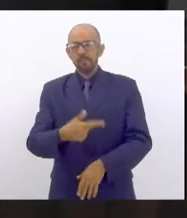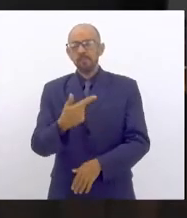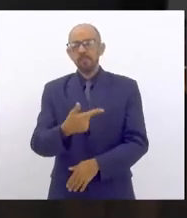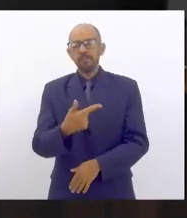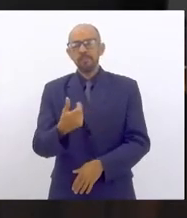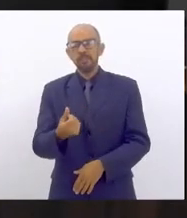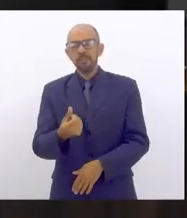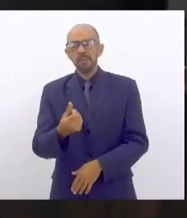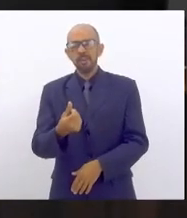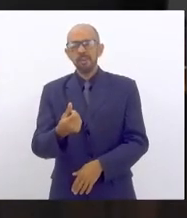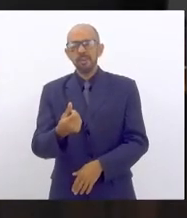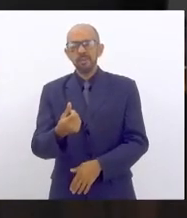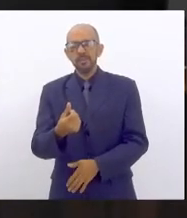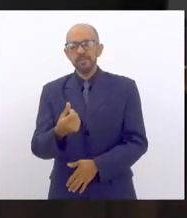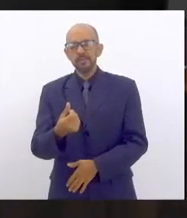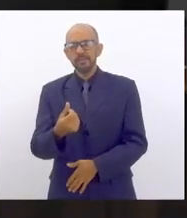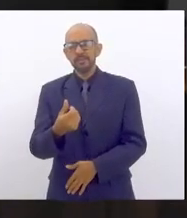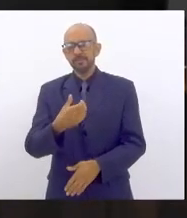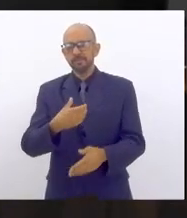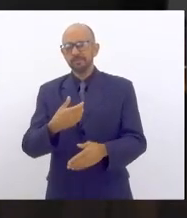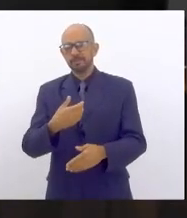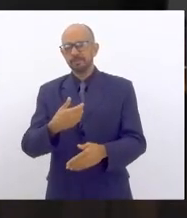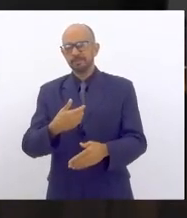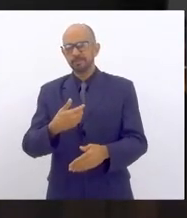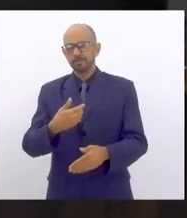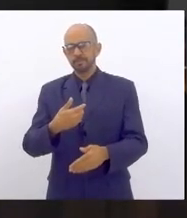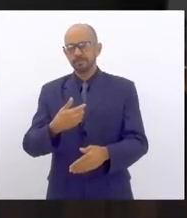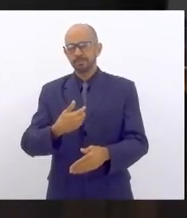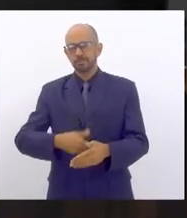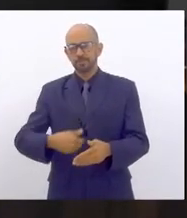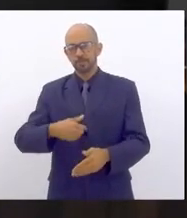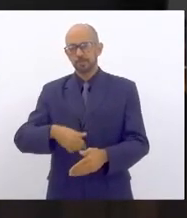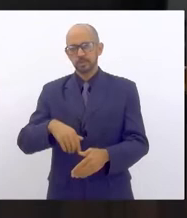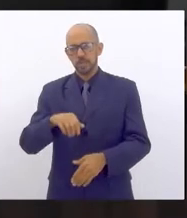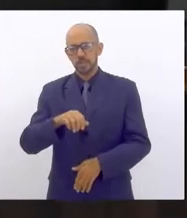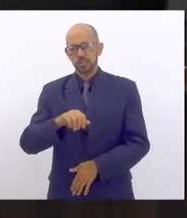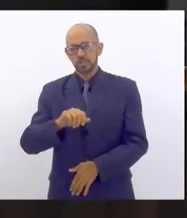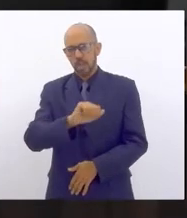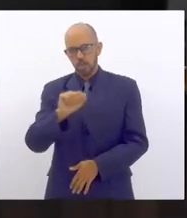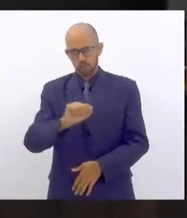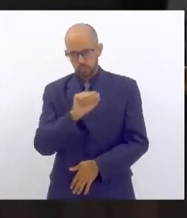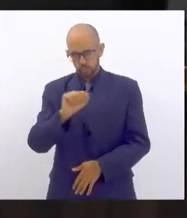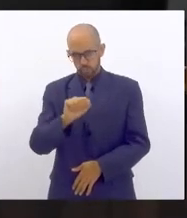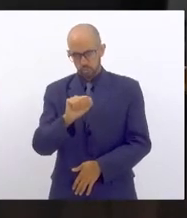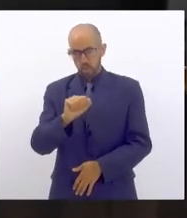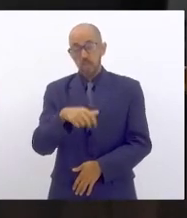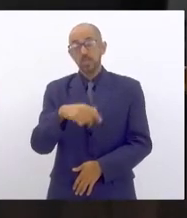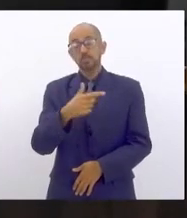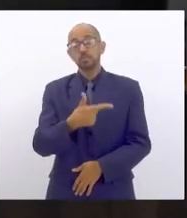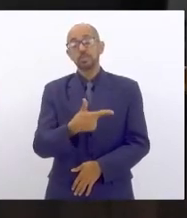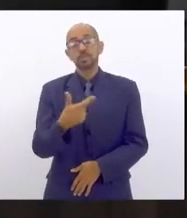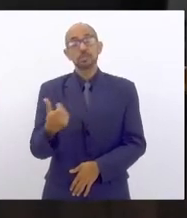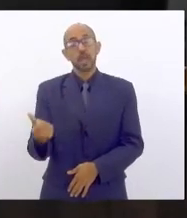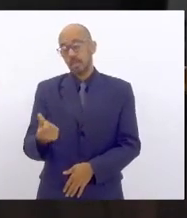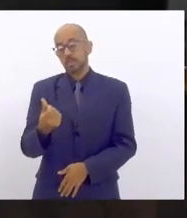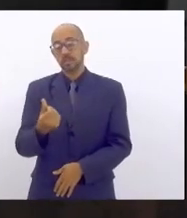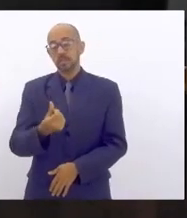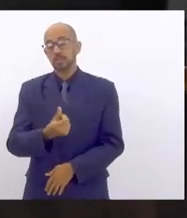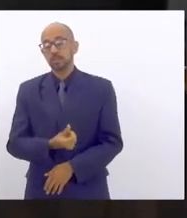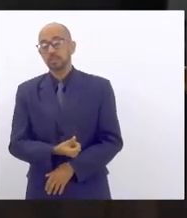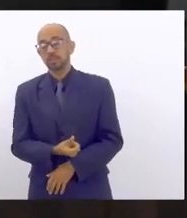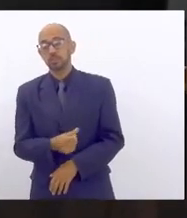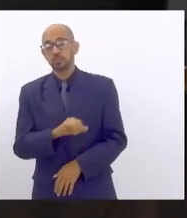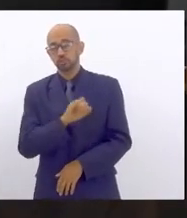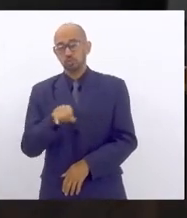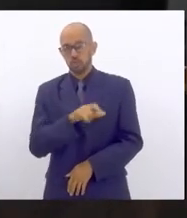26, passado próximo, e era o último dia do prazo. Então, a ideia nossa